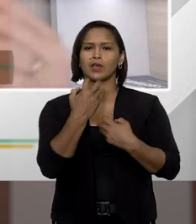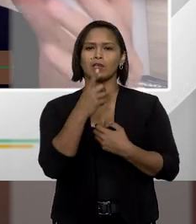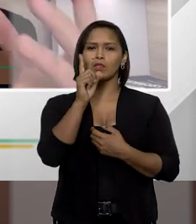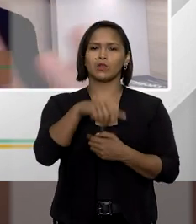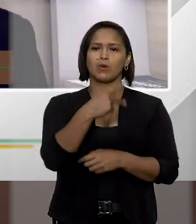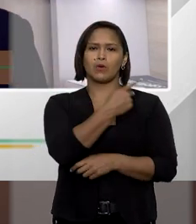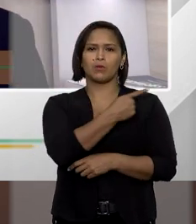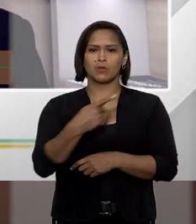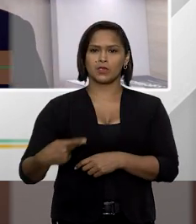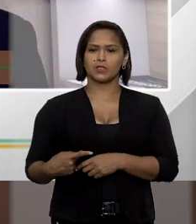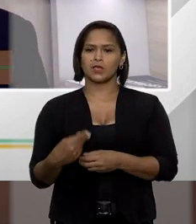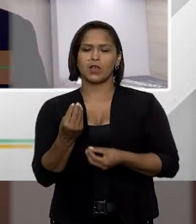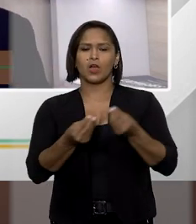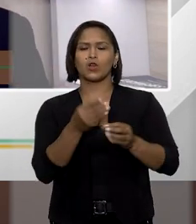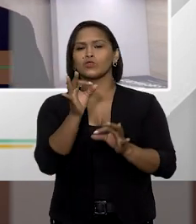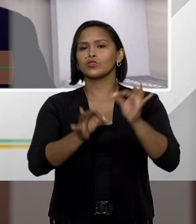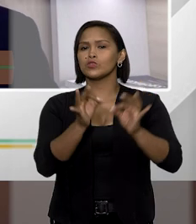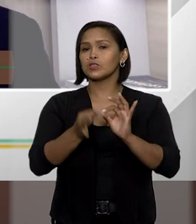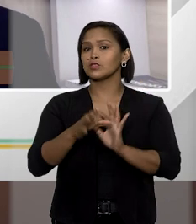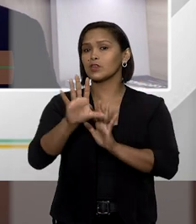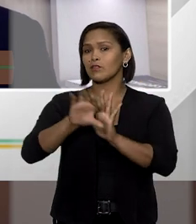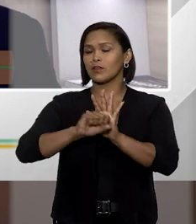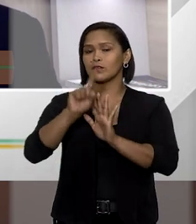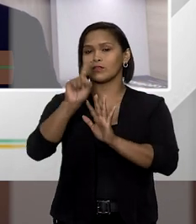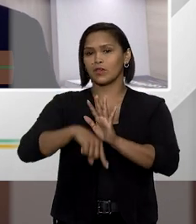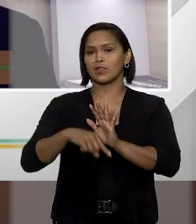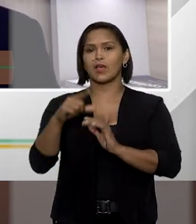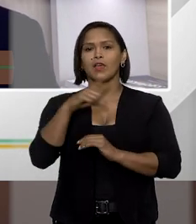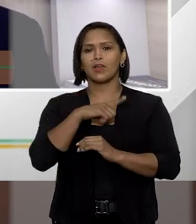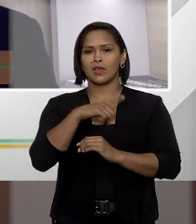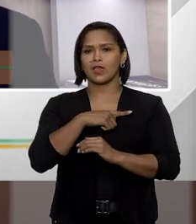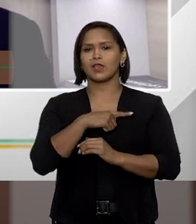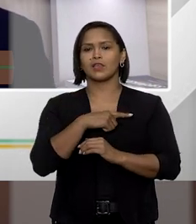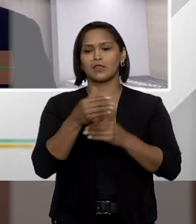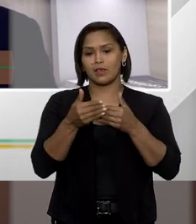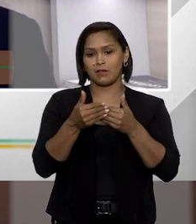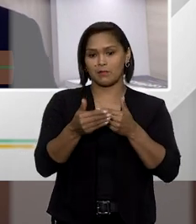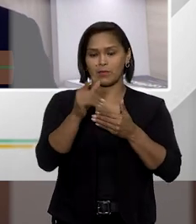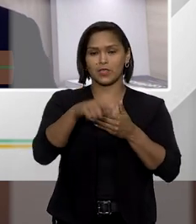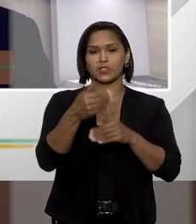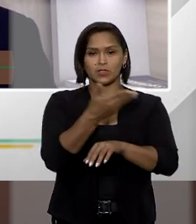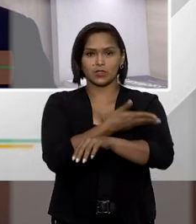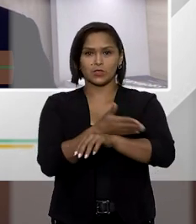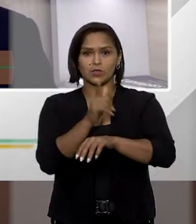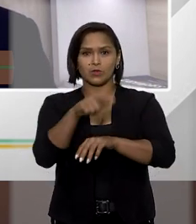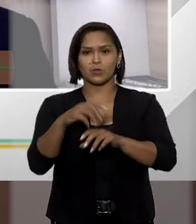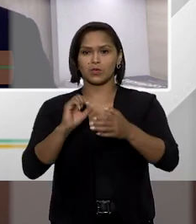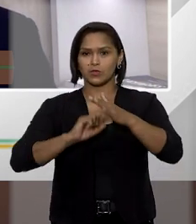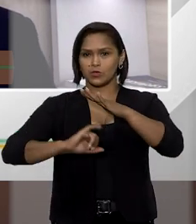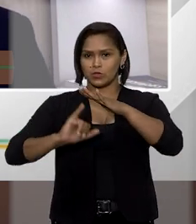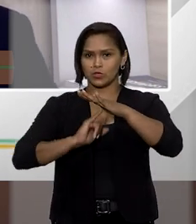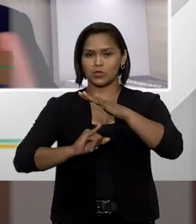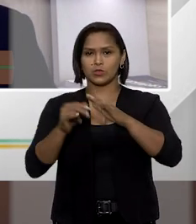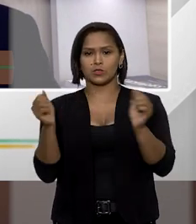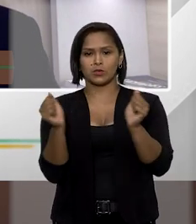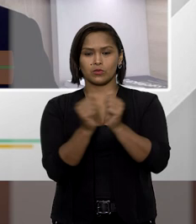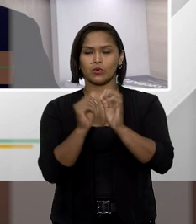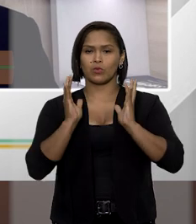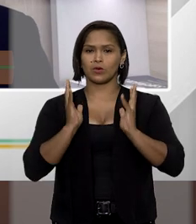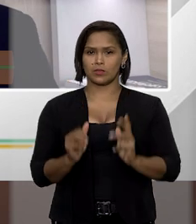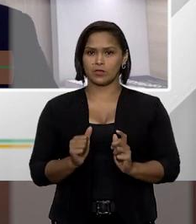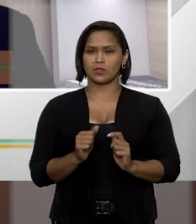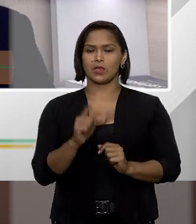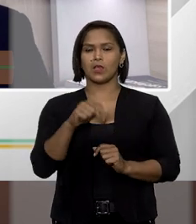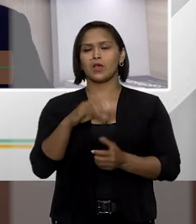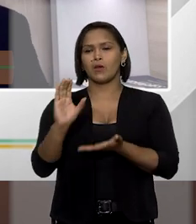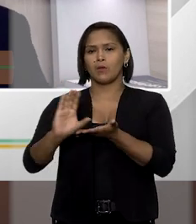presidente, a depender lá da forma jurídica que ela vai adotar, ele tem, a partir desse compromisso institucional com a